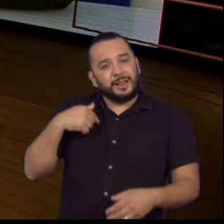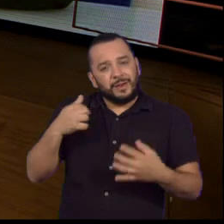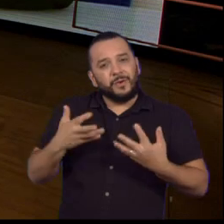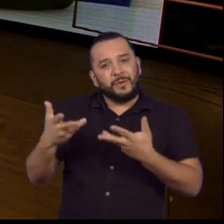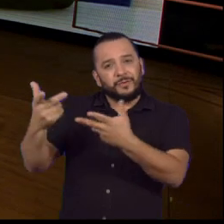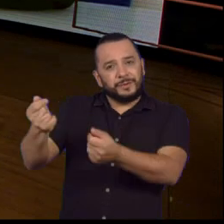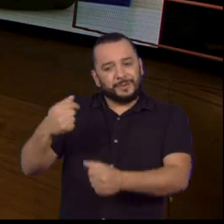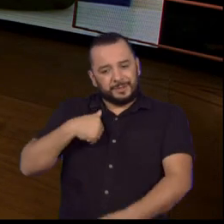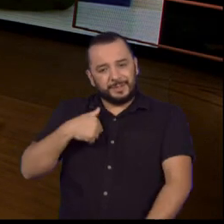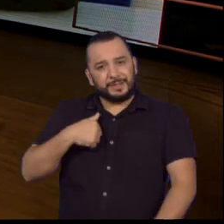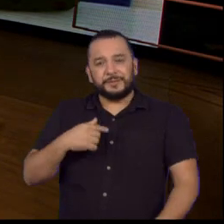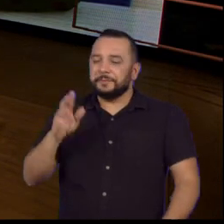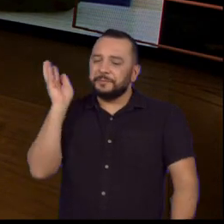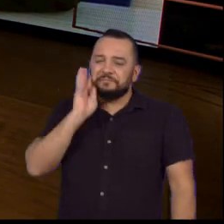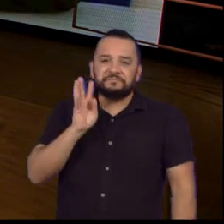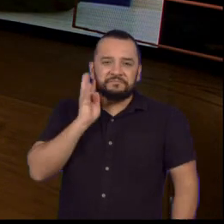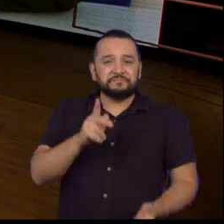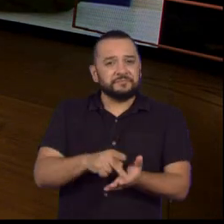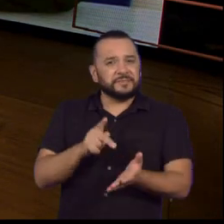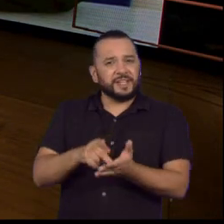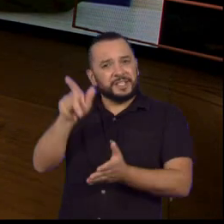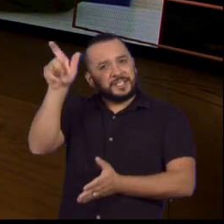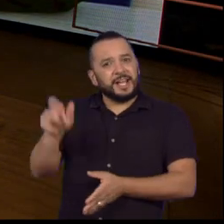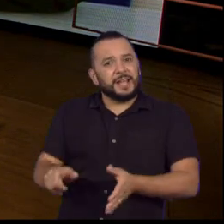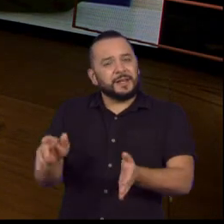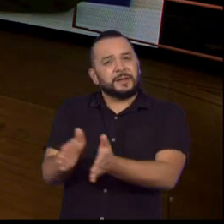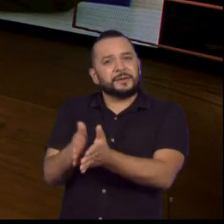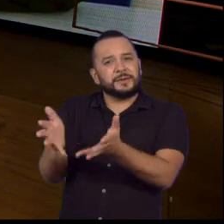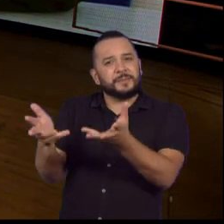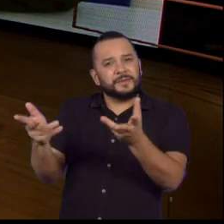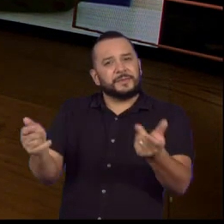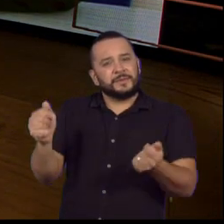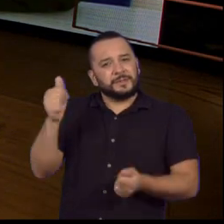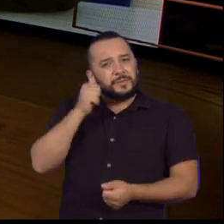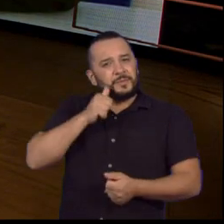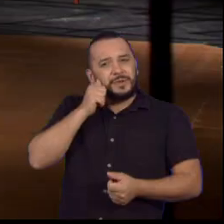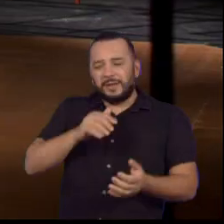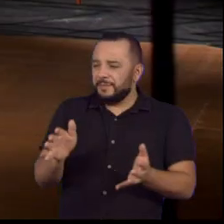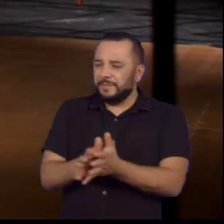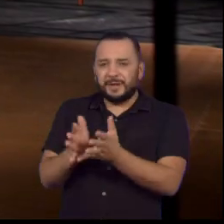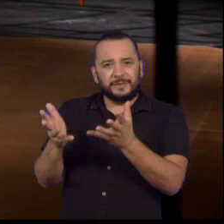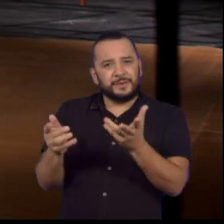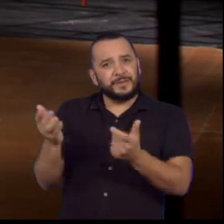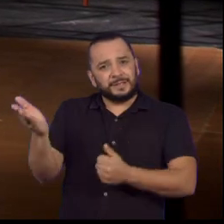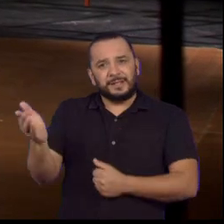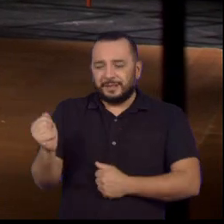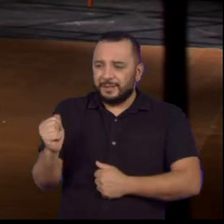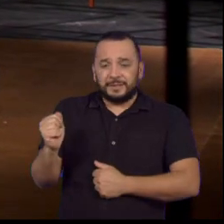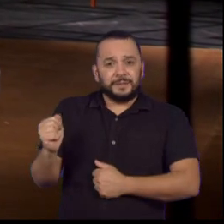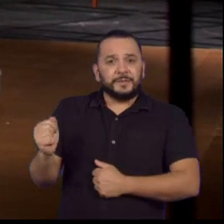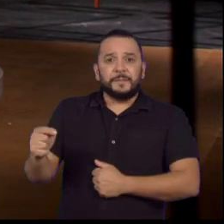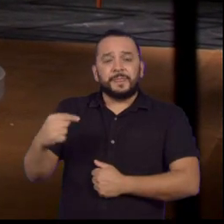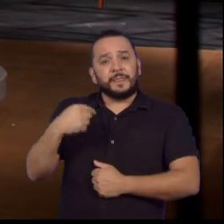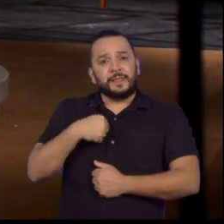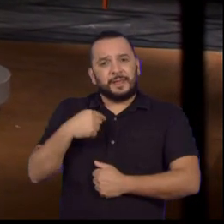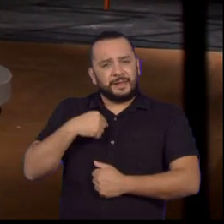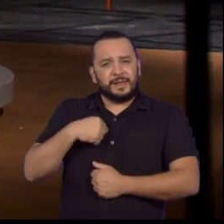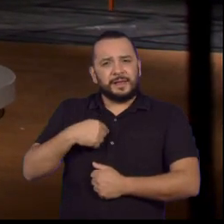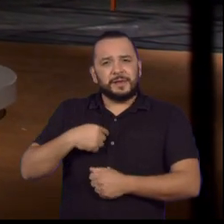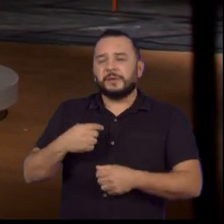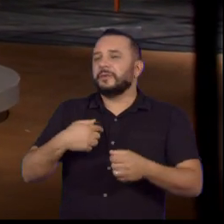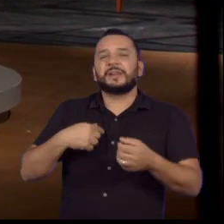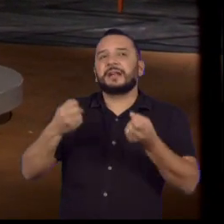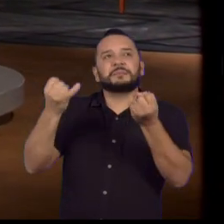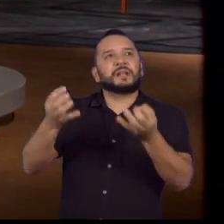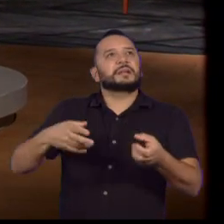dela, e foi muito legal, porque ela é uma mulher fantástica, né? Ela é uma mulher, eu não preciso aqui gastar muitas palavras,